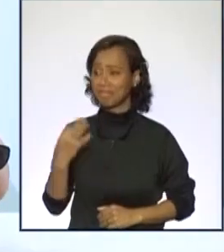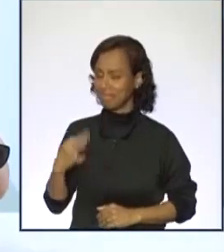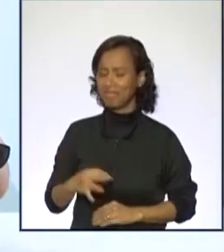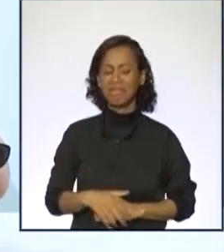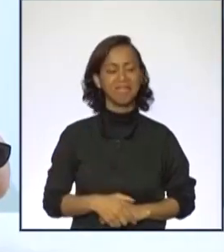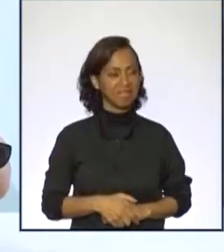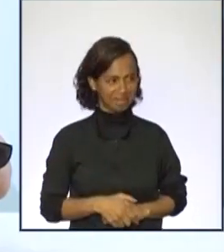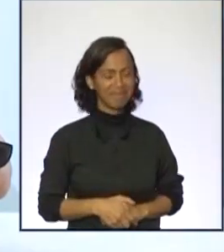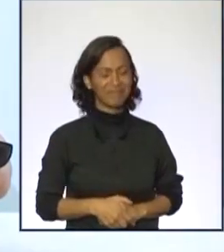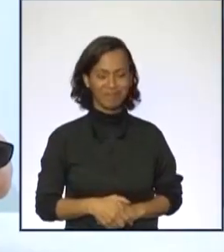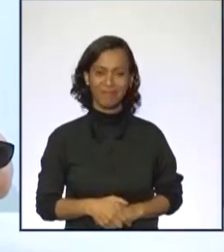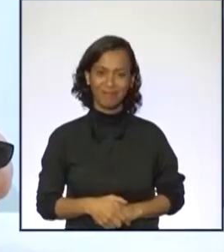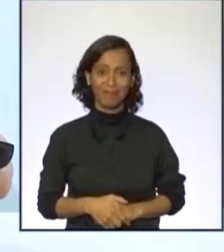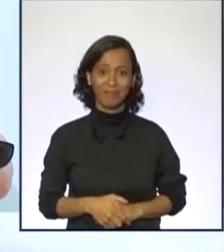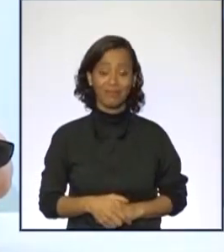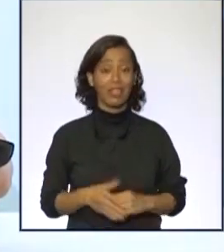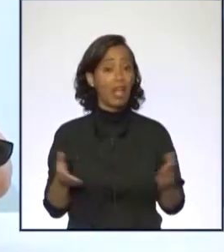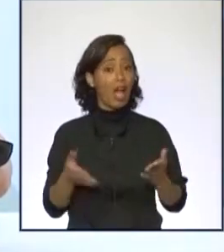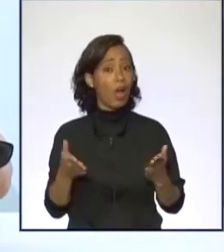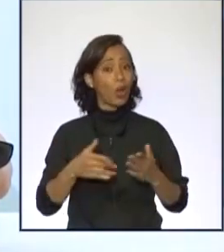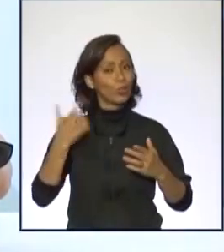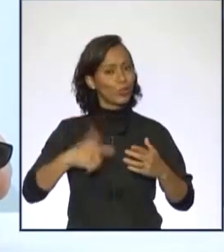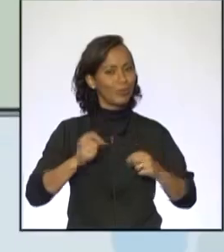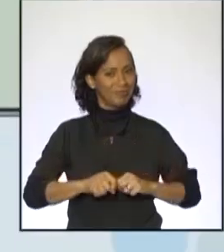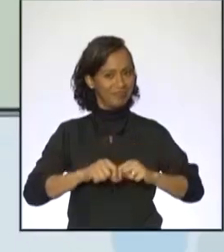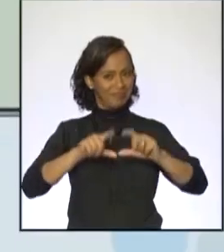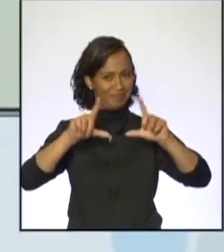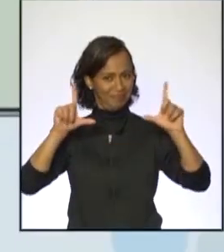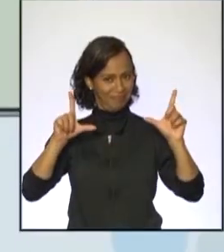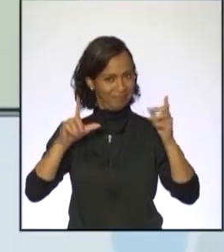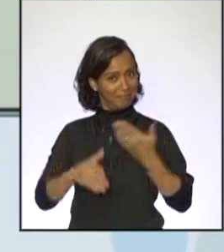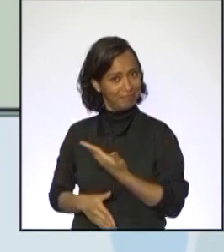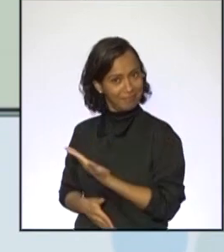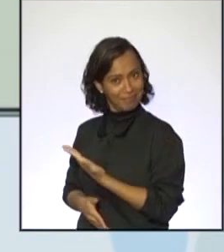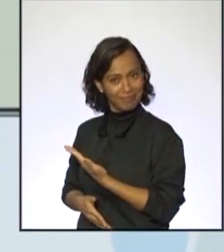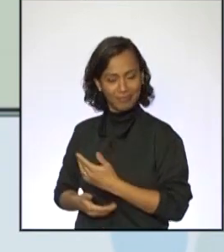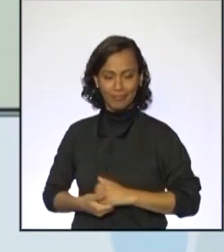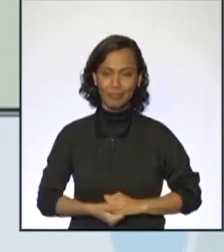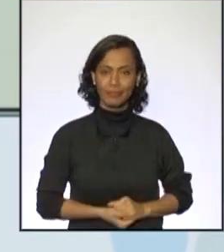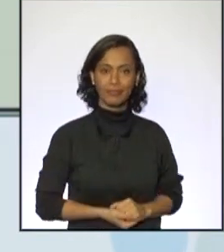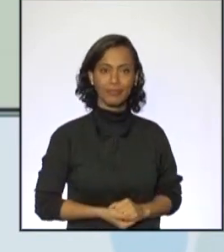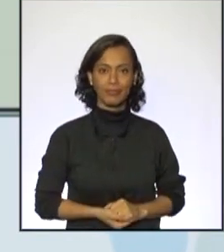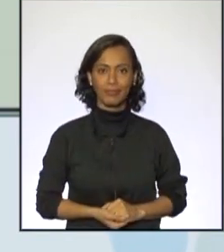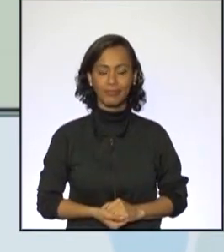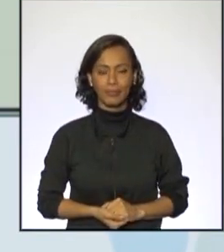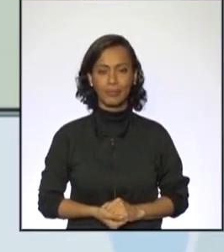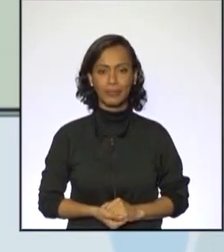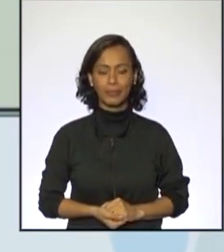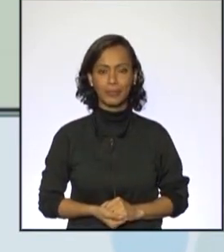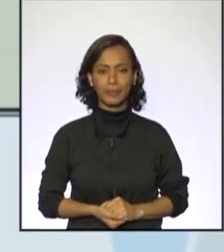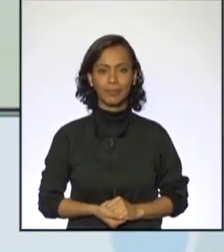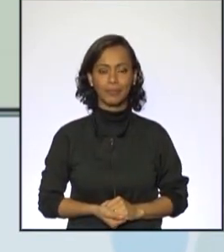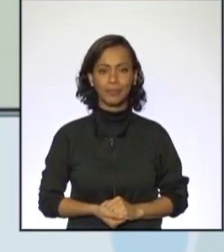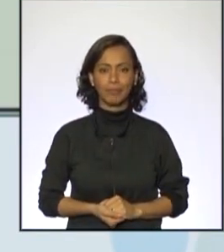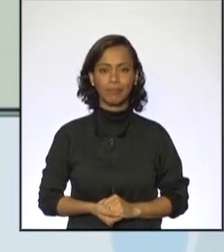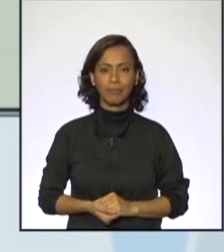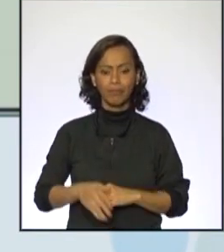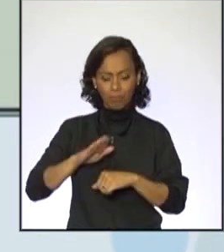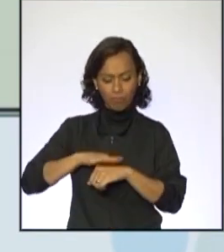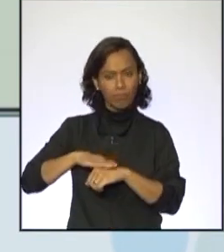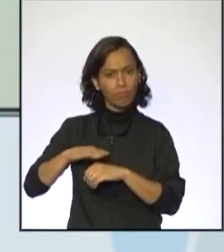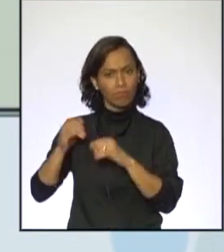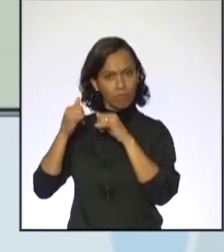Então, olha lá na nossa próxima tela. Vejam lá. Na propaganda, também